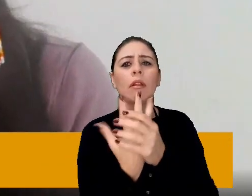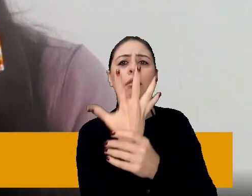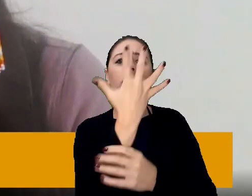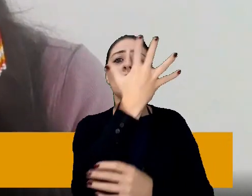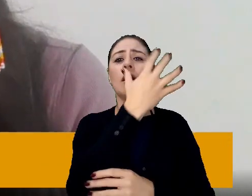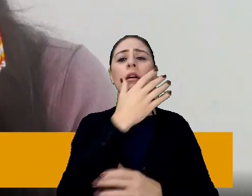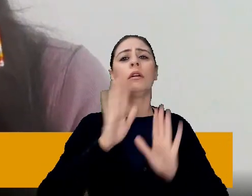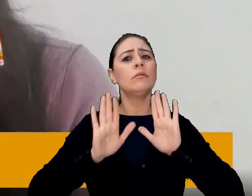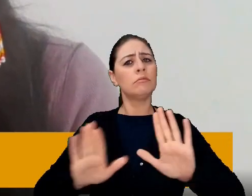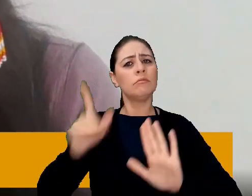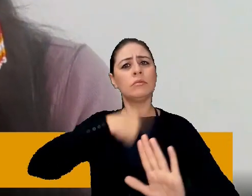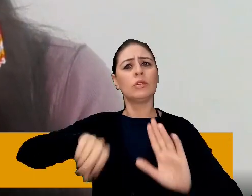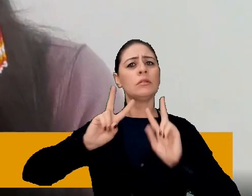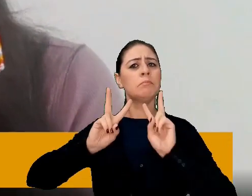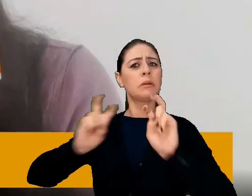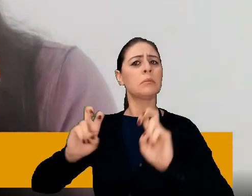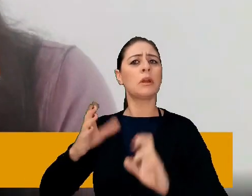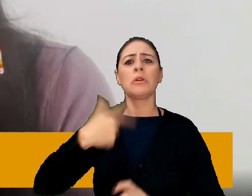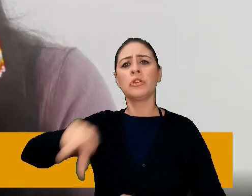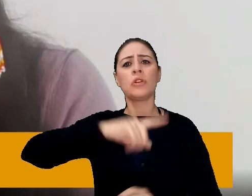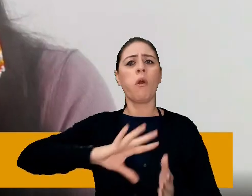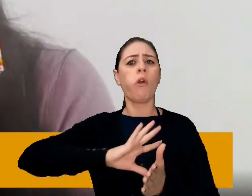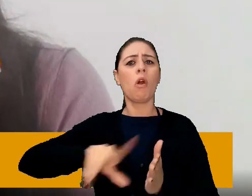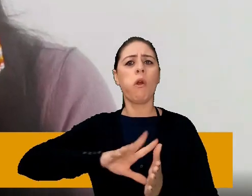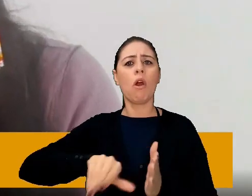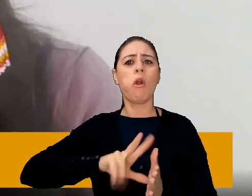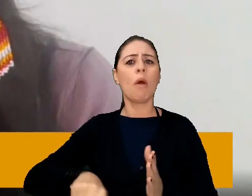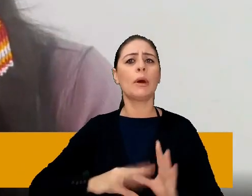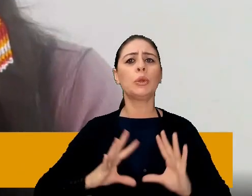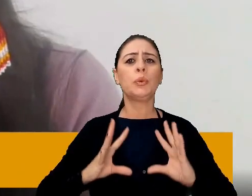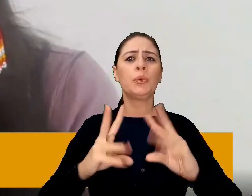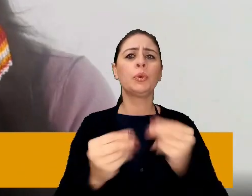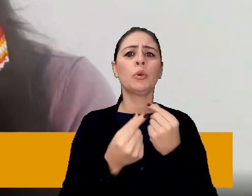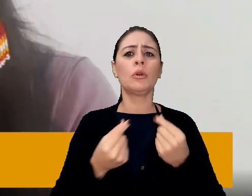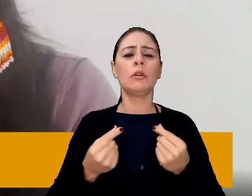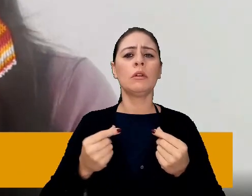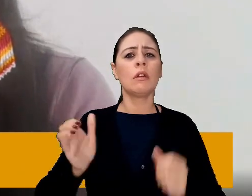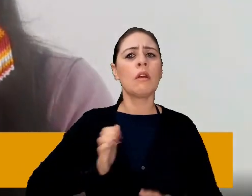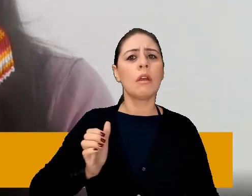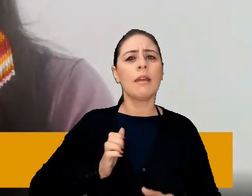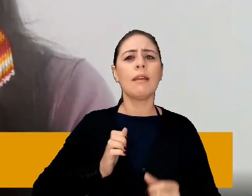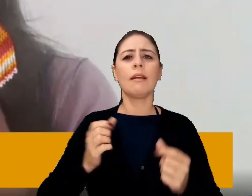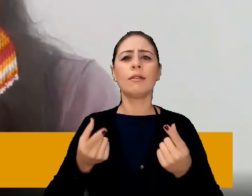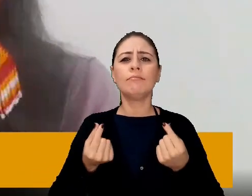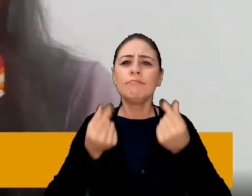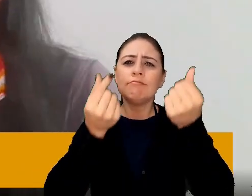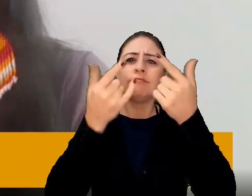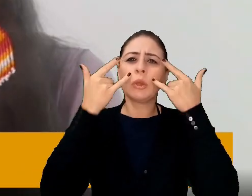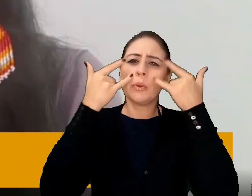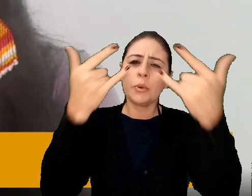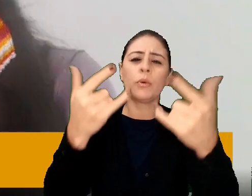quando a gente se deu conta, eles já tinham levado mais do que a metade das nossas riquezas, que para eles era acumular capital,